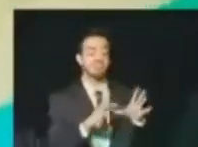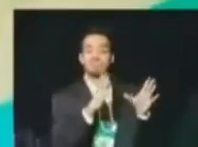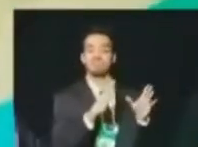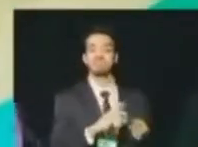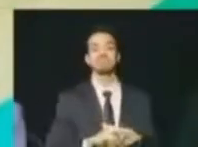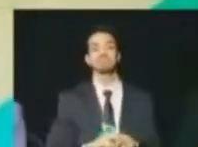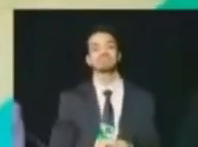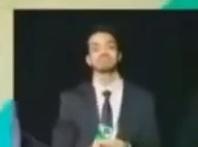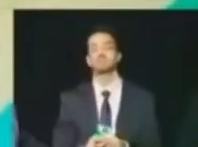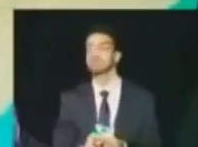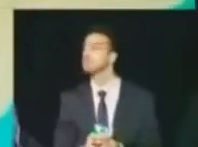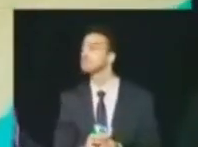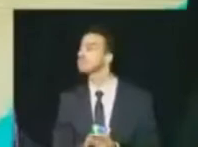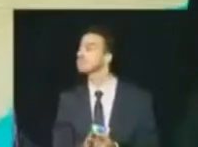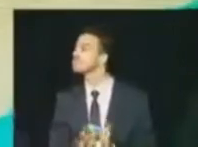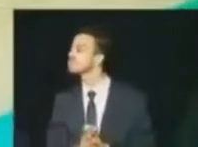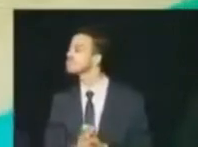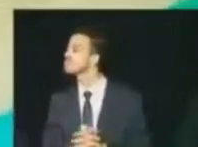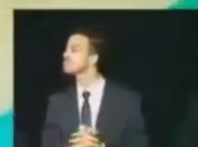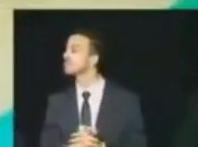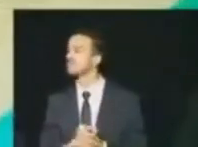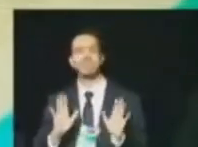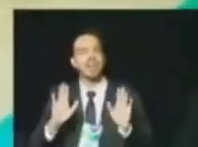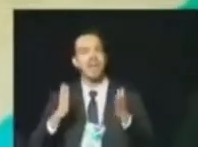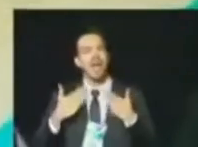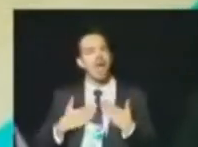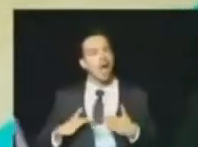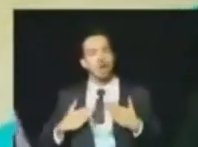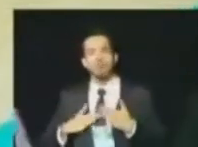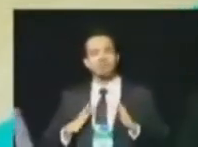já saiu porque o prefeito, calma, dá um tempo.